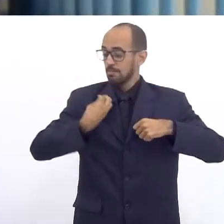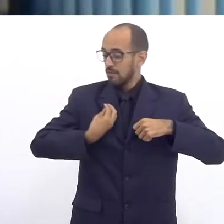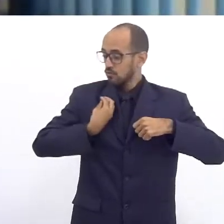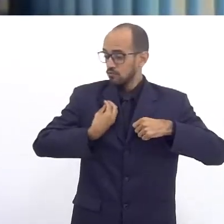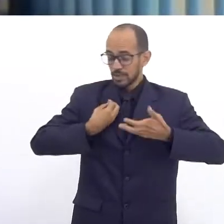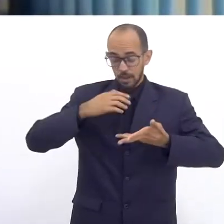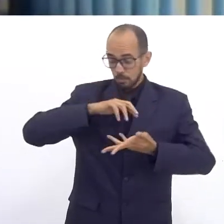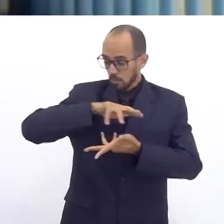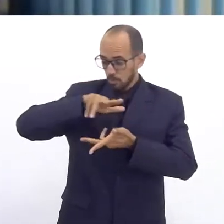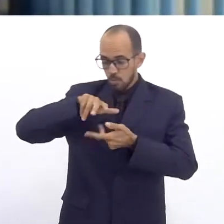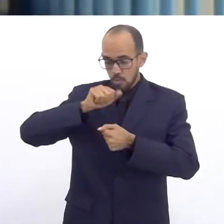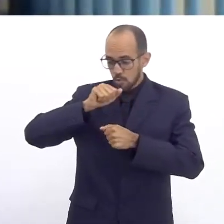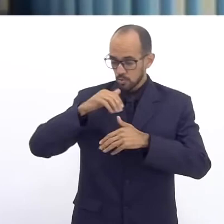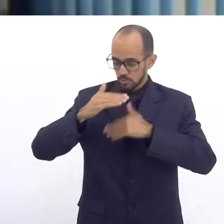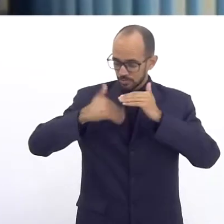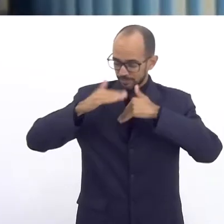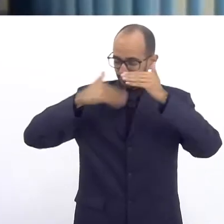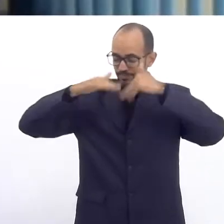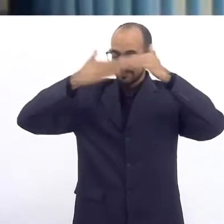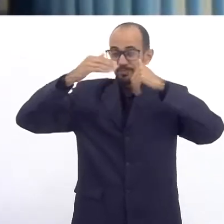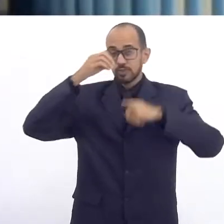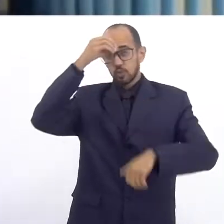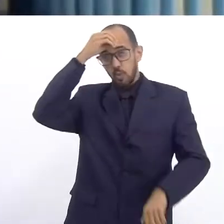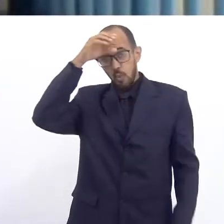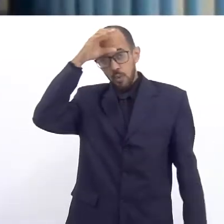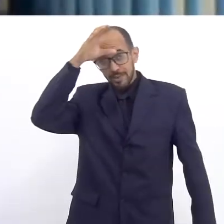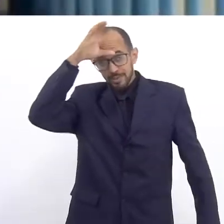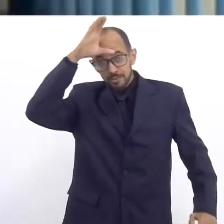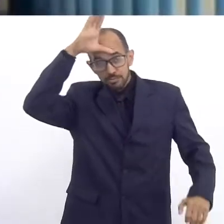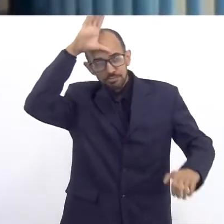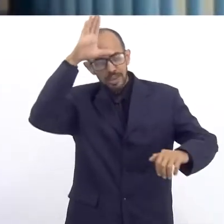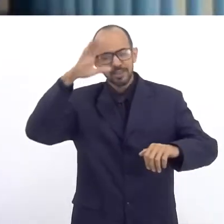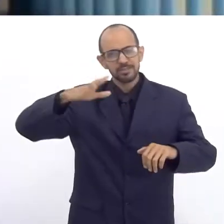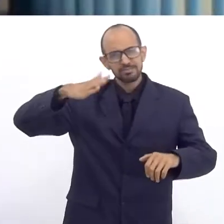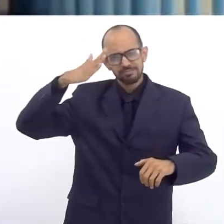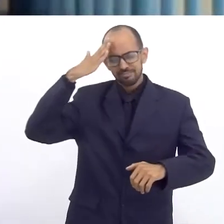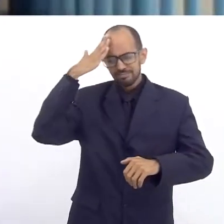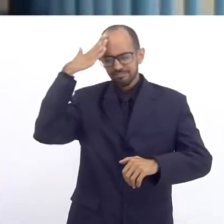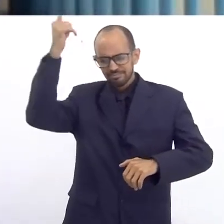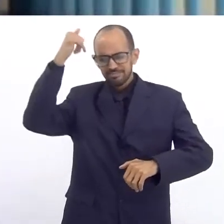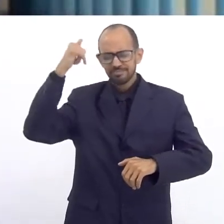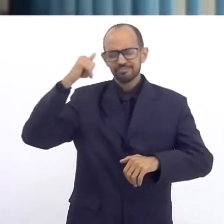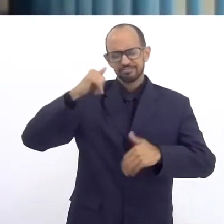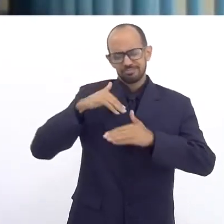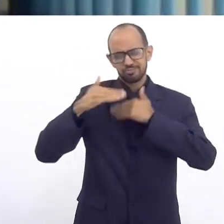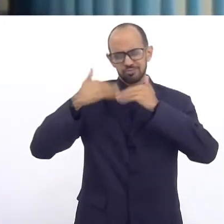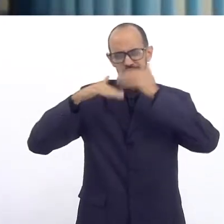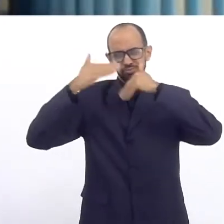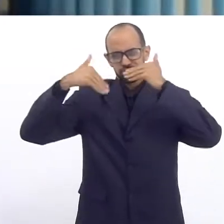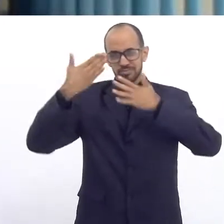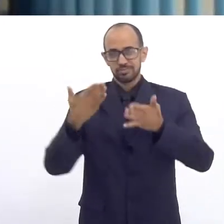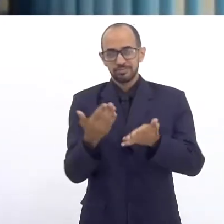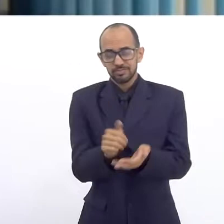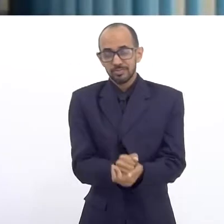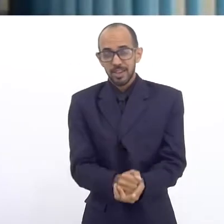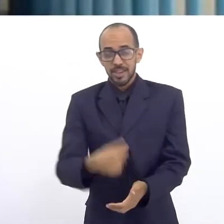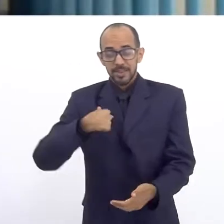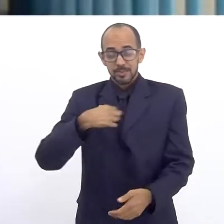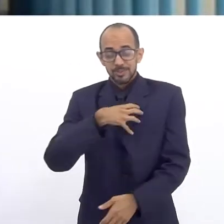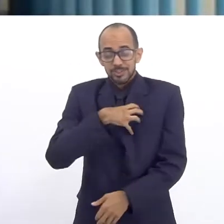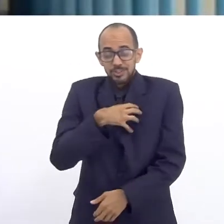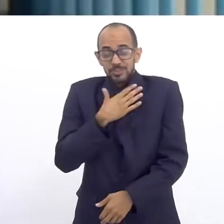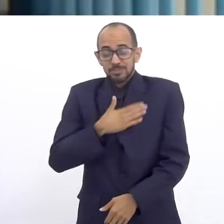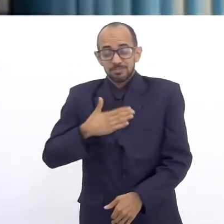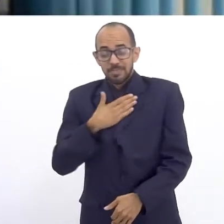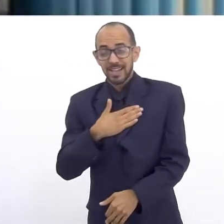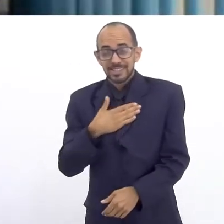vida sempre crescente em termos de conhecimento e de sabedoria, eu descobri o